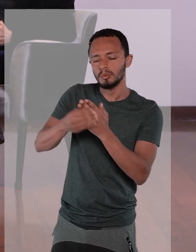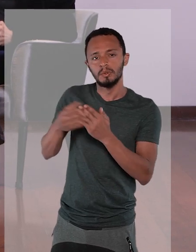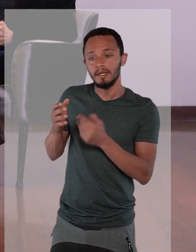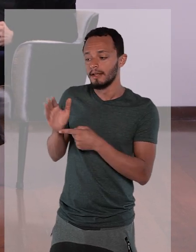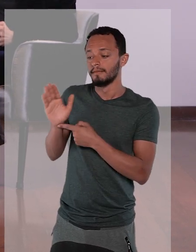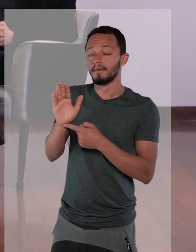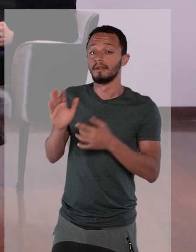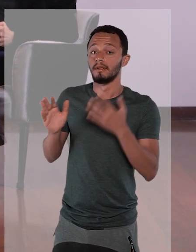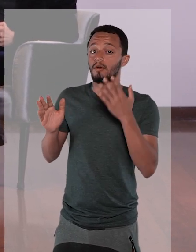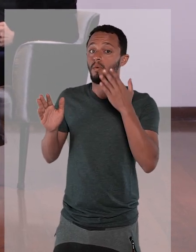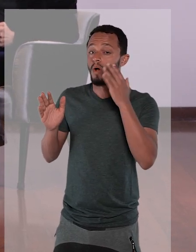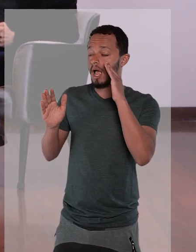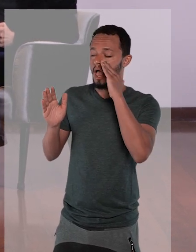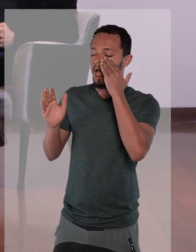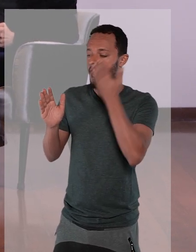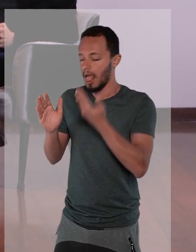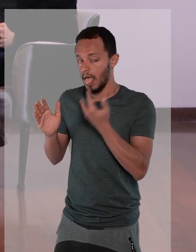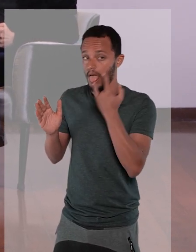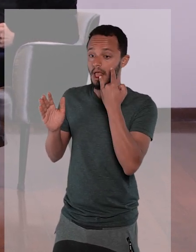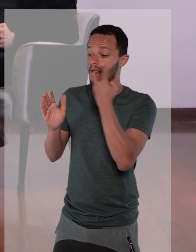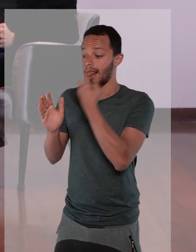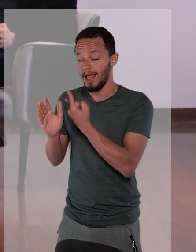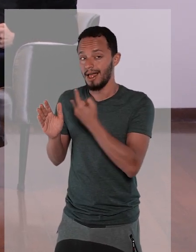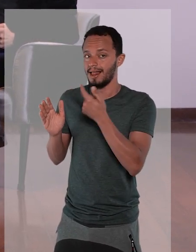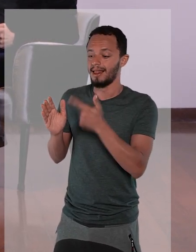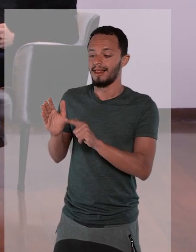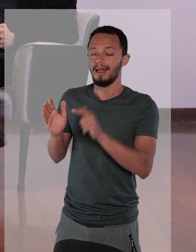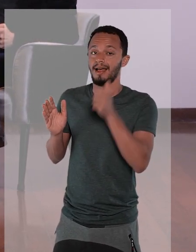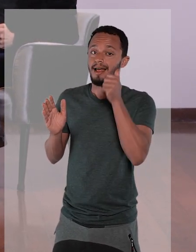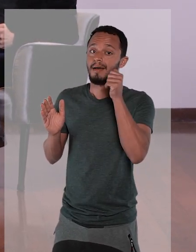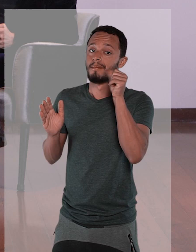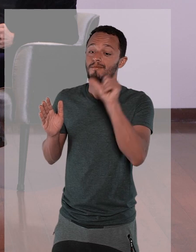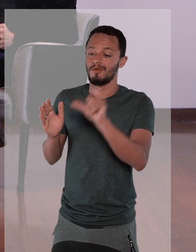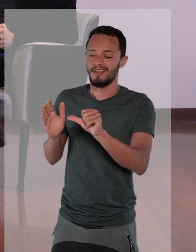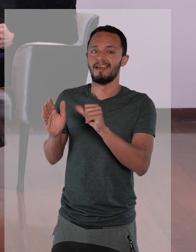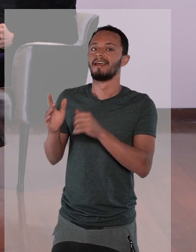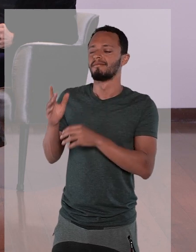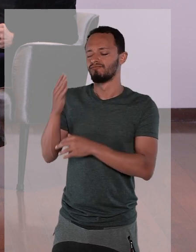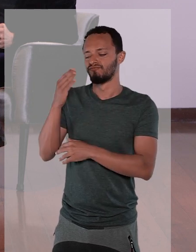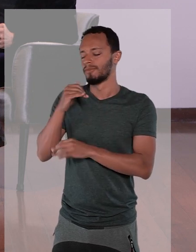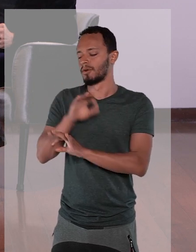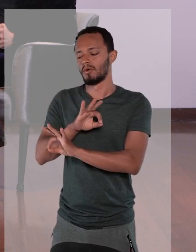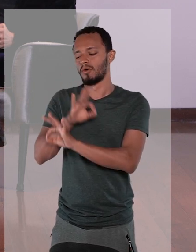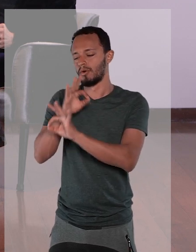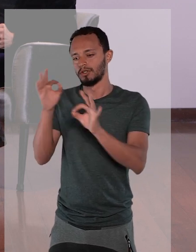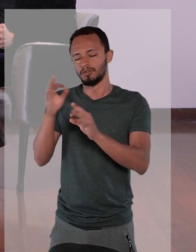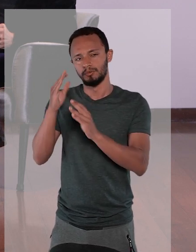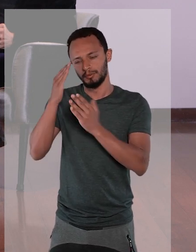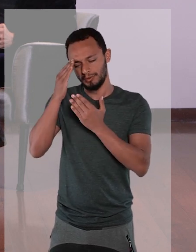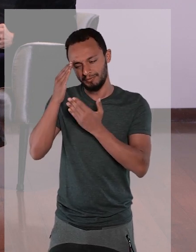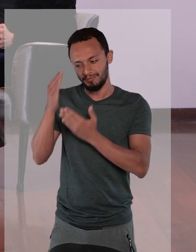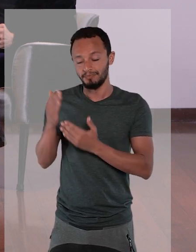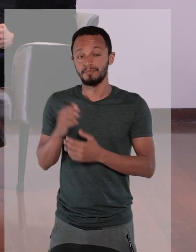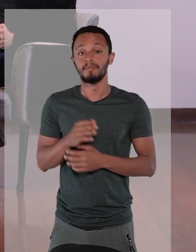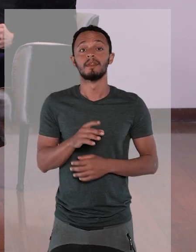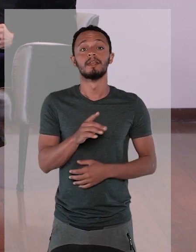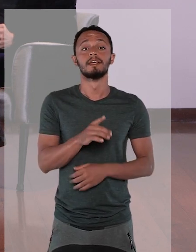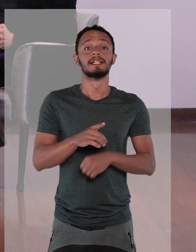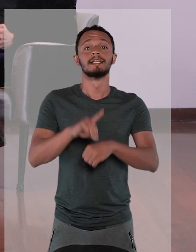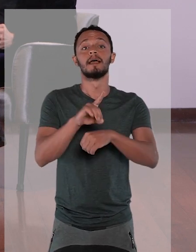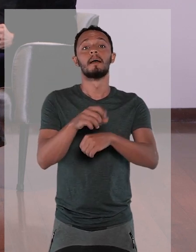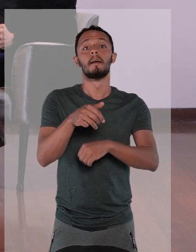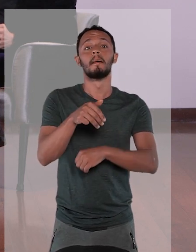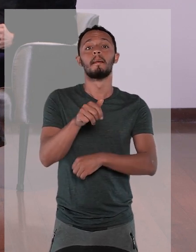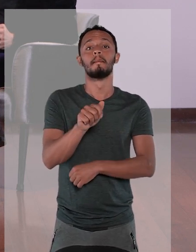um fã da Ana Cecília, e aqui deixo de público registrado. Então, doutora Margarete, queria que você falasse